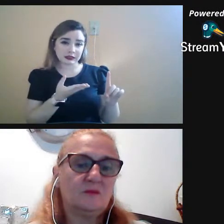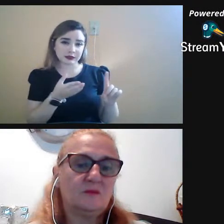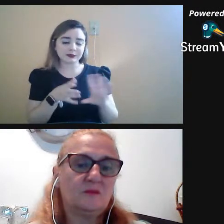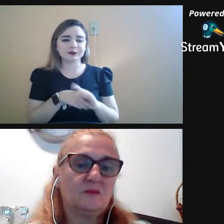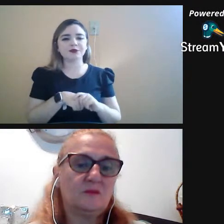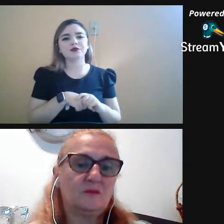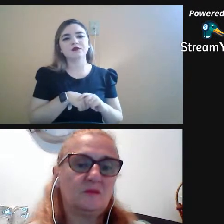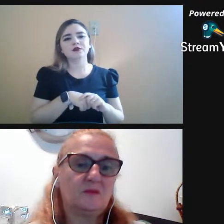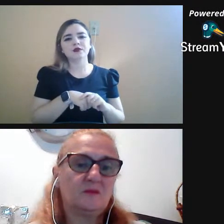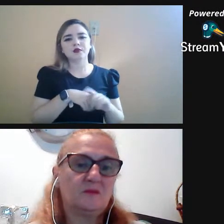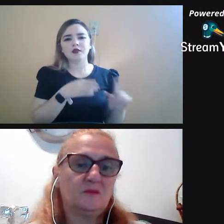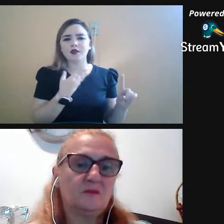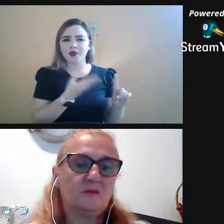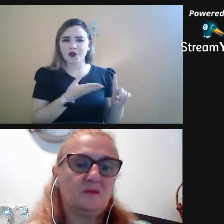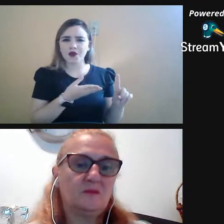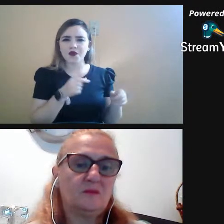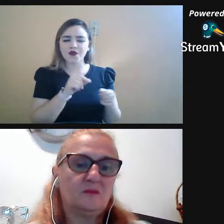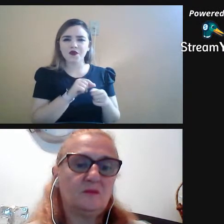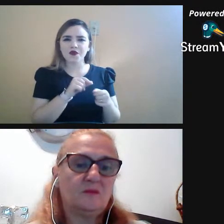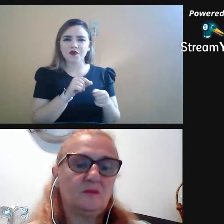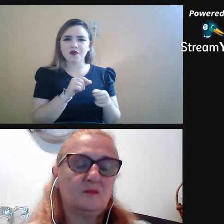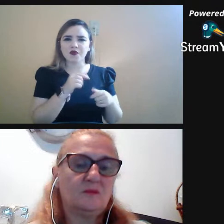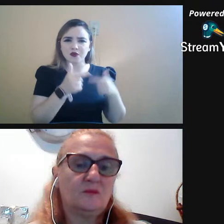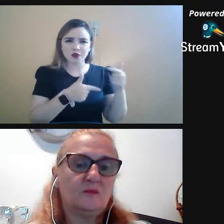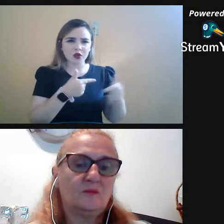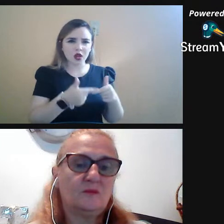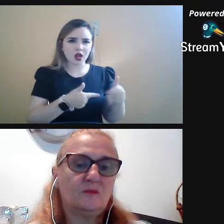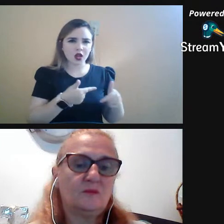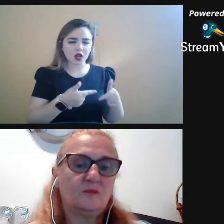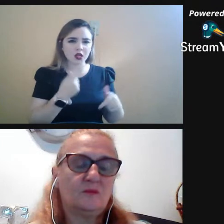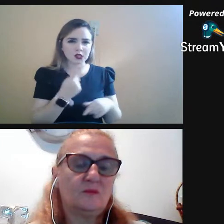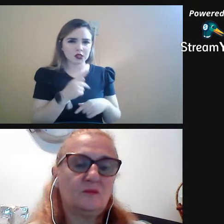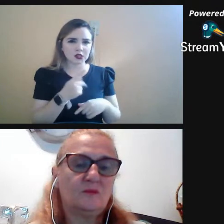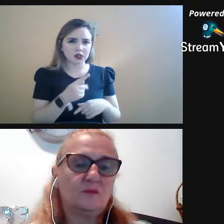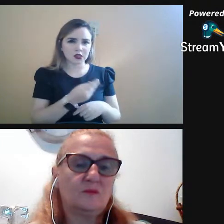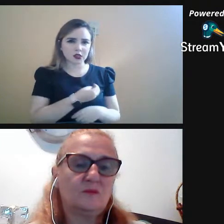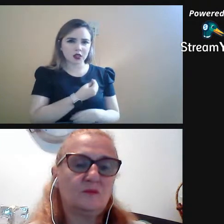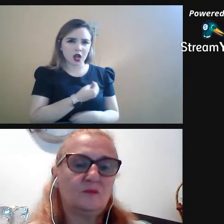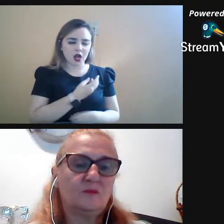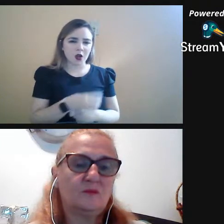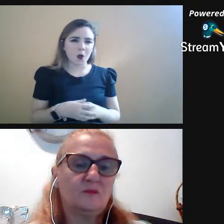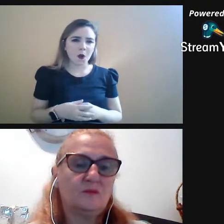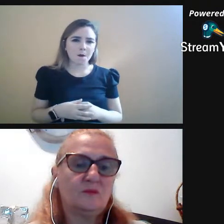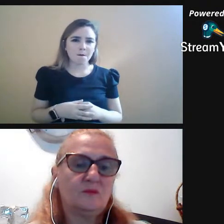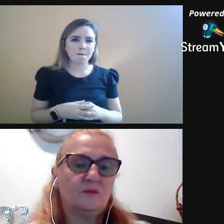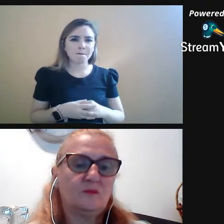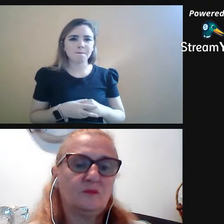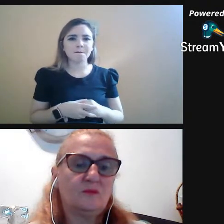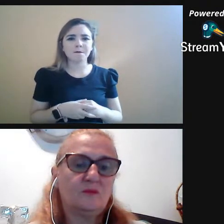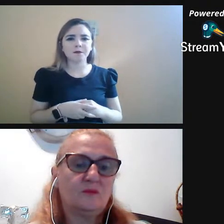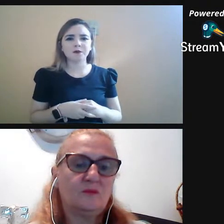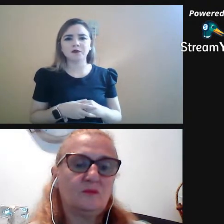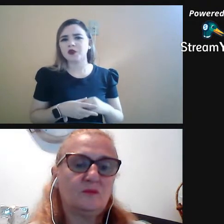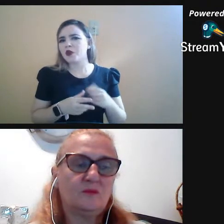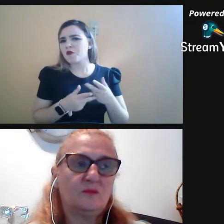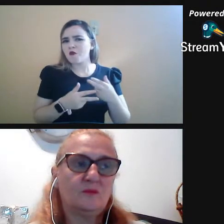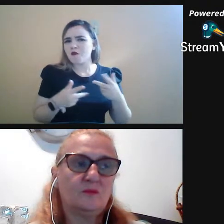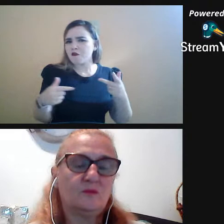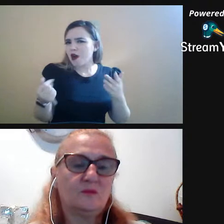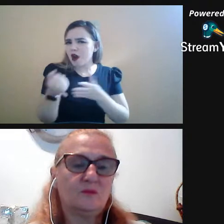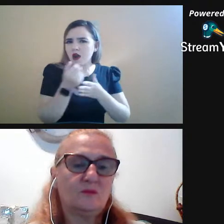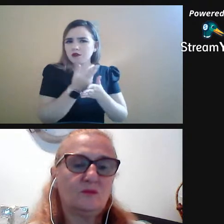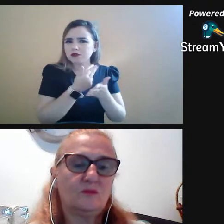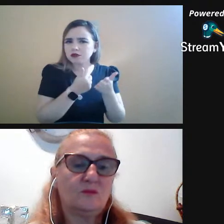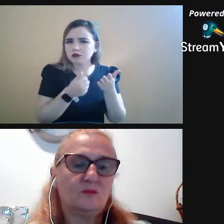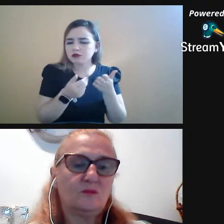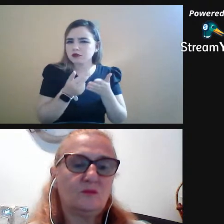ele teve um determinado ponto da carreira dele que ele começou a trabalhar fazendo releituras de imagens de obras